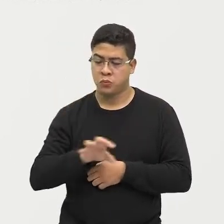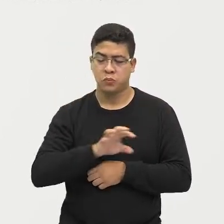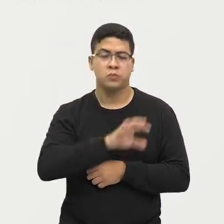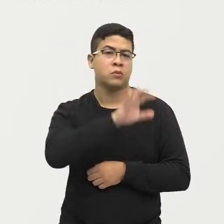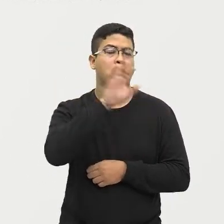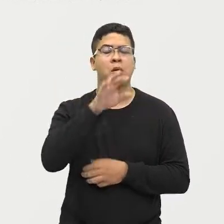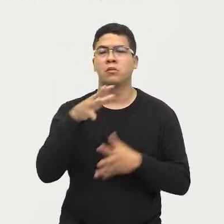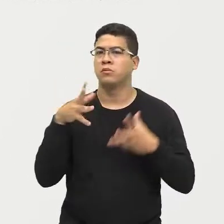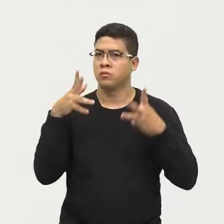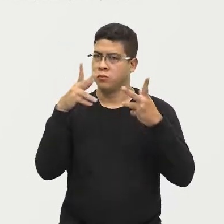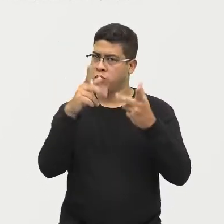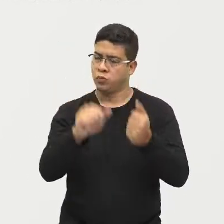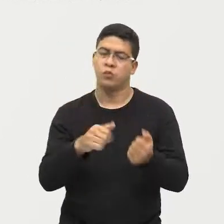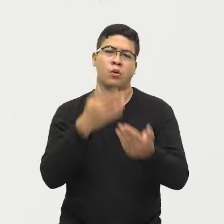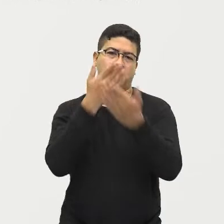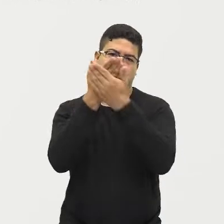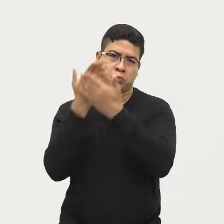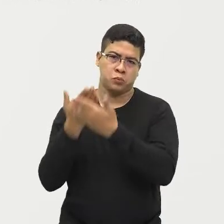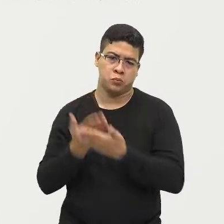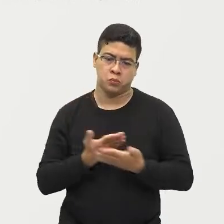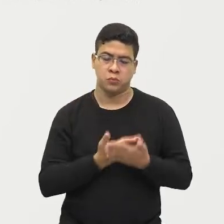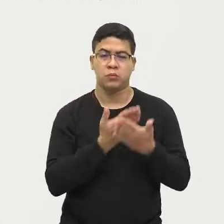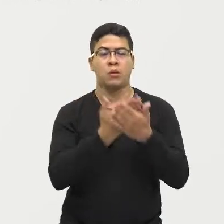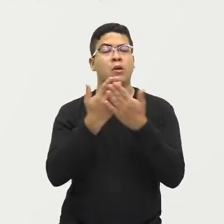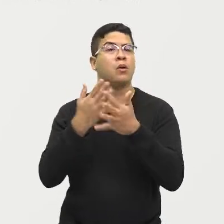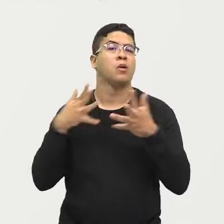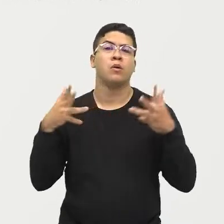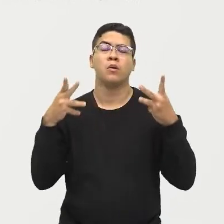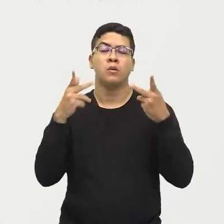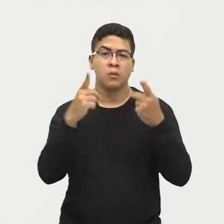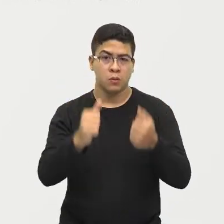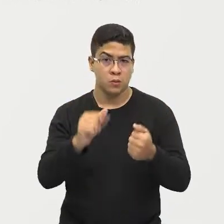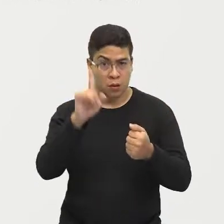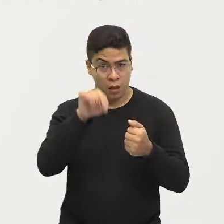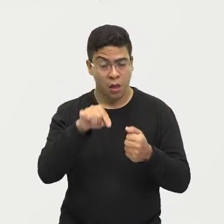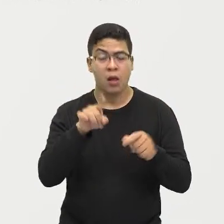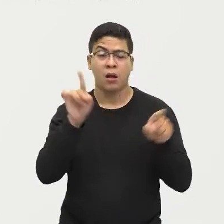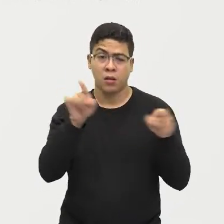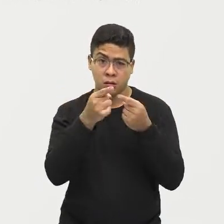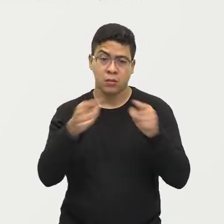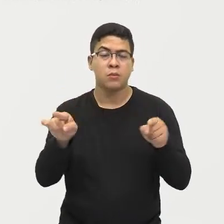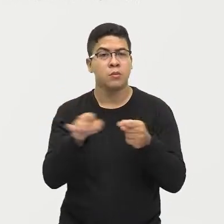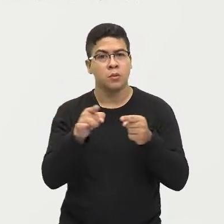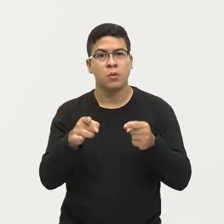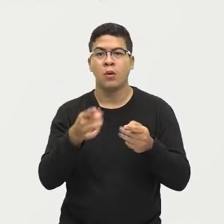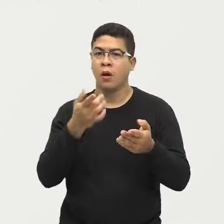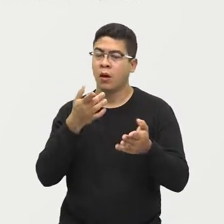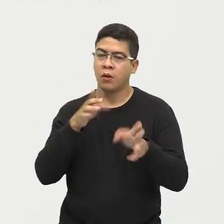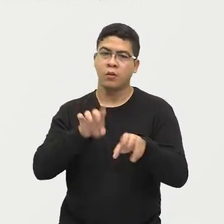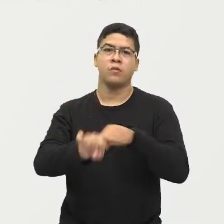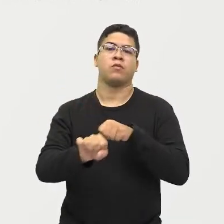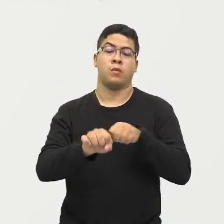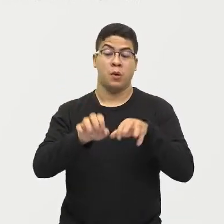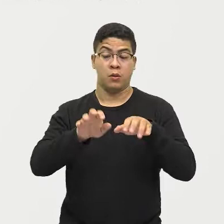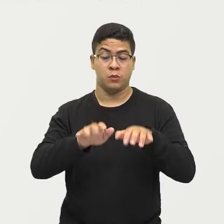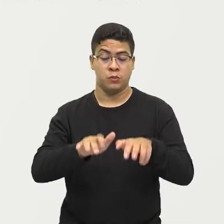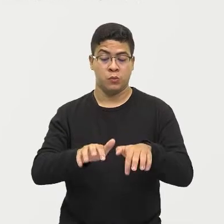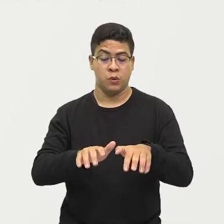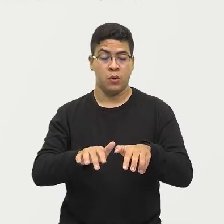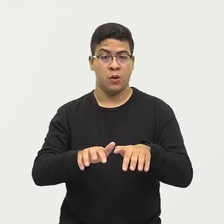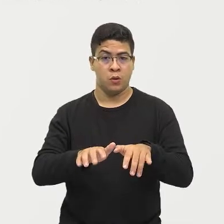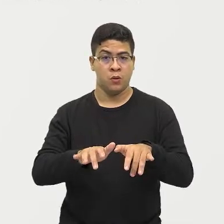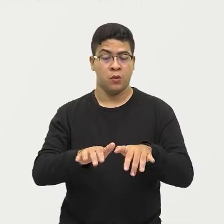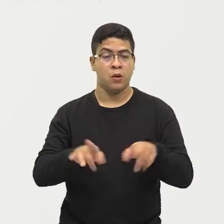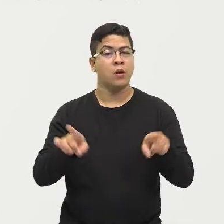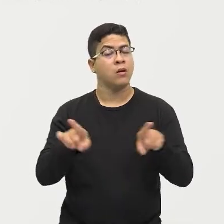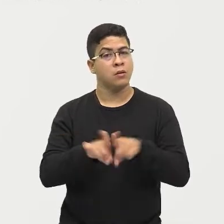Ele vai fazer também ali pesquisa. Ele era um músico formado em piano, sobre os ritmos do norte e